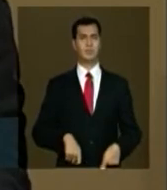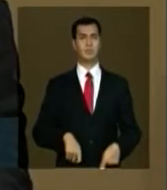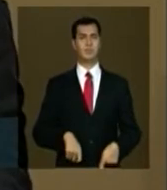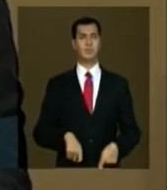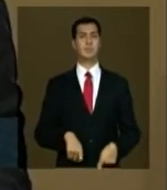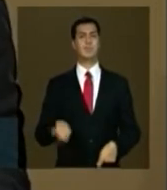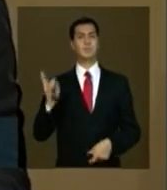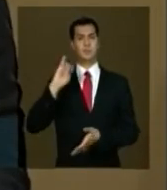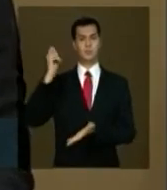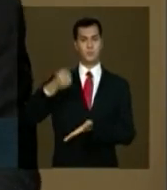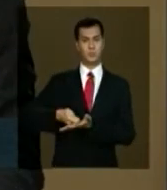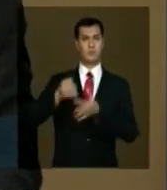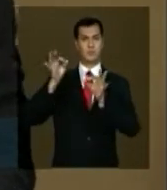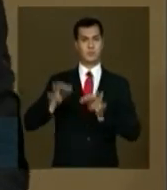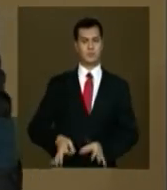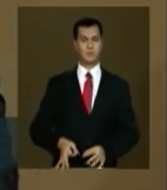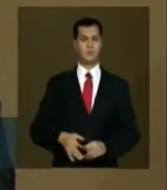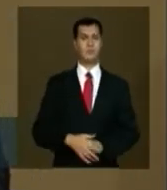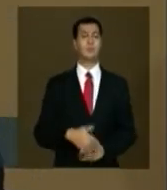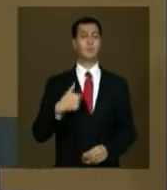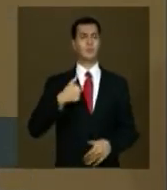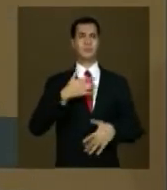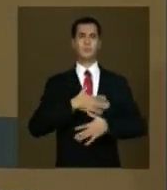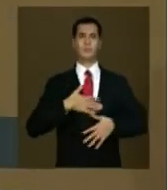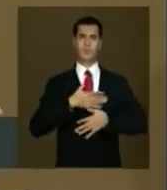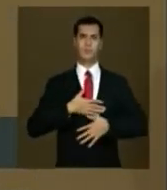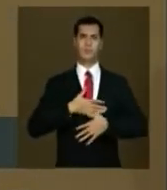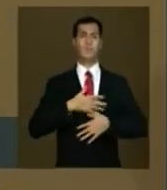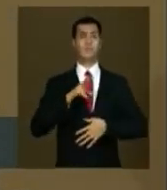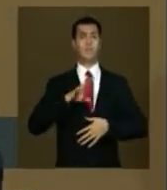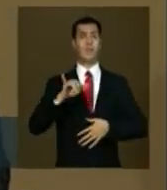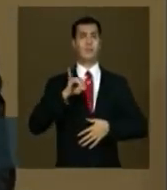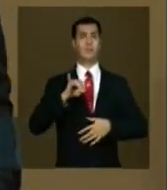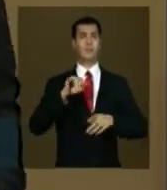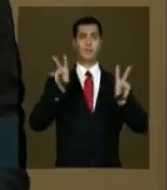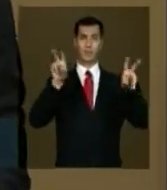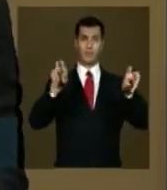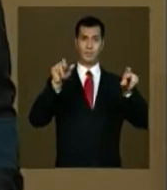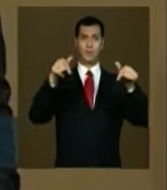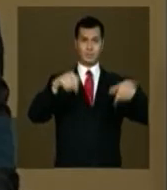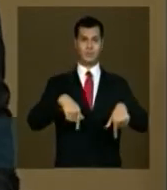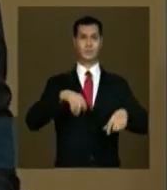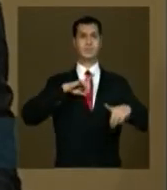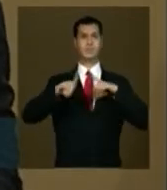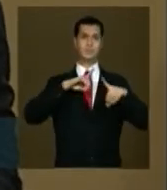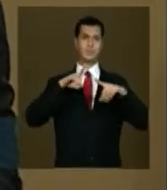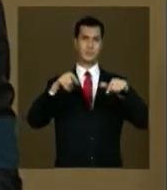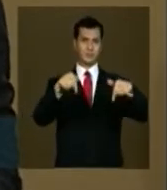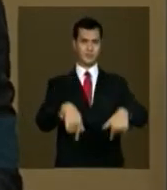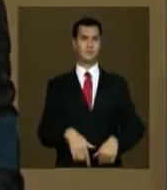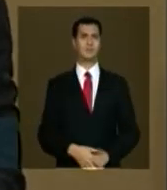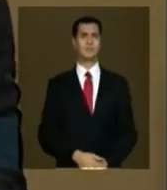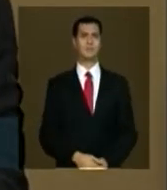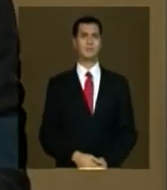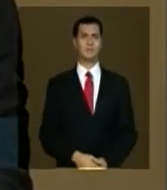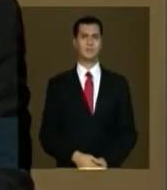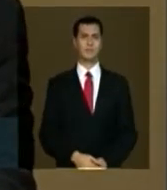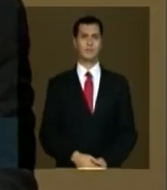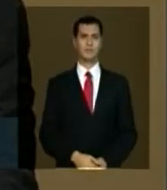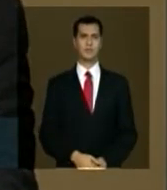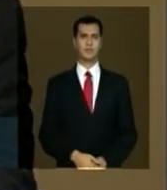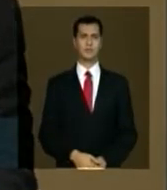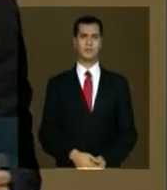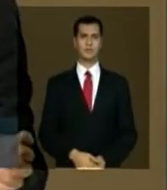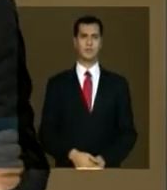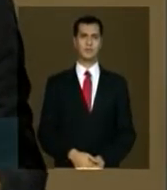tributárias adequadas eu vejo com satisfação que esse será um dos temas principais das mesas redondas que se realizarão aqui no âmbito